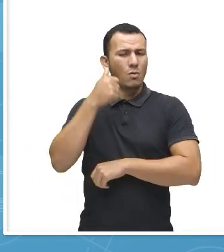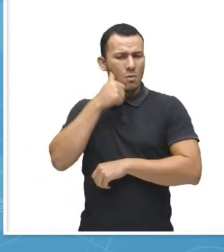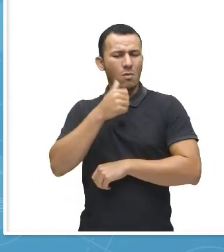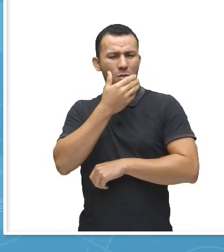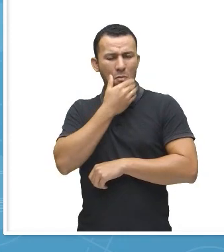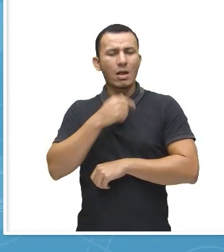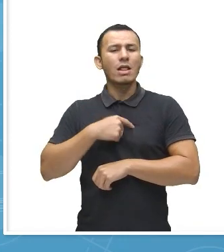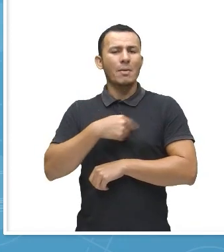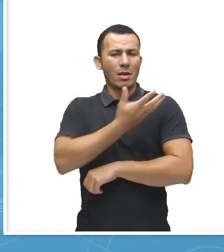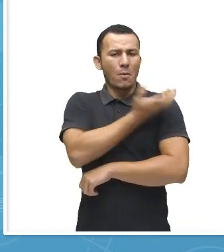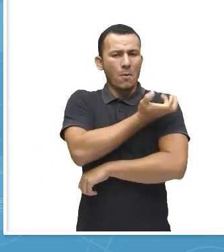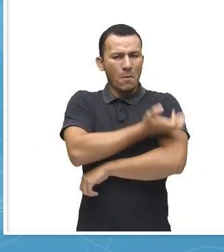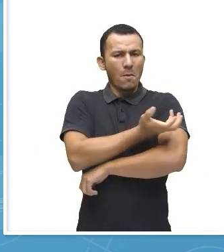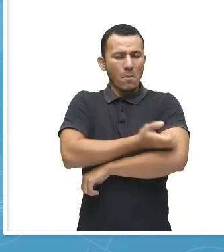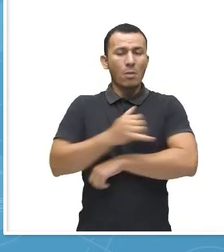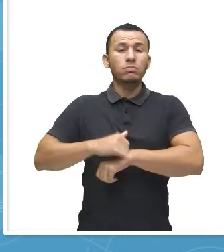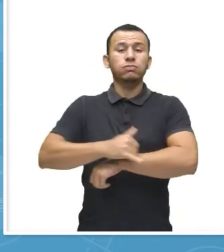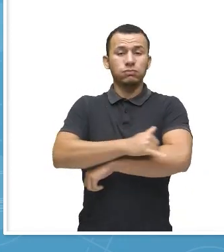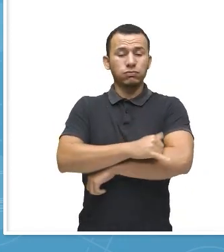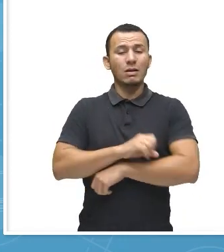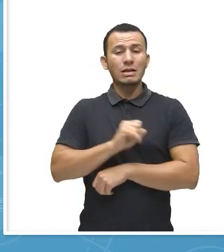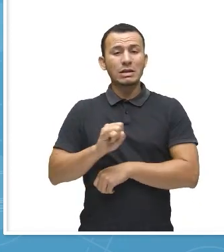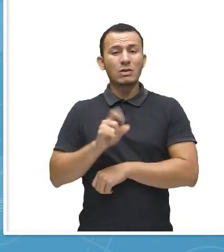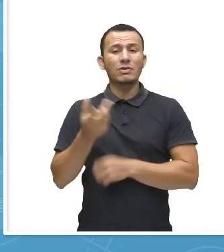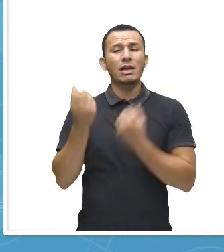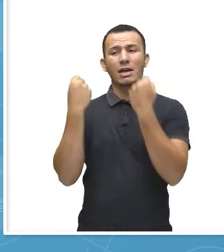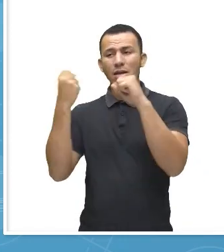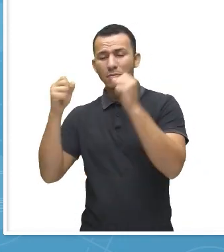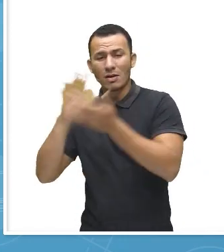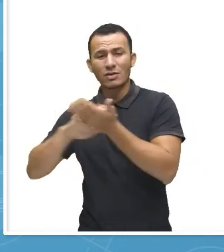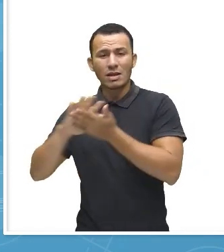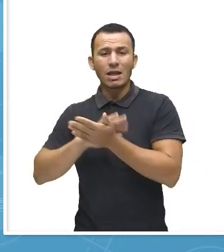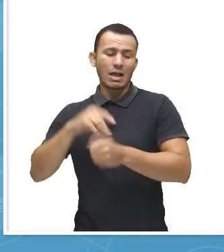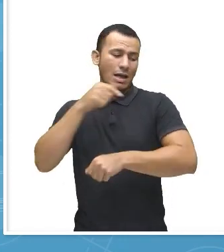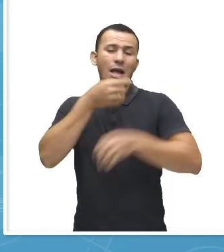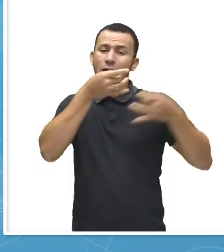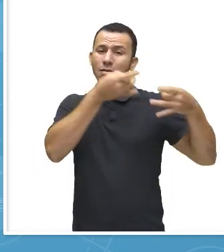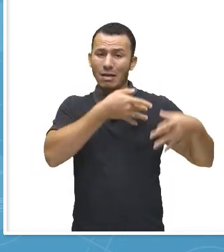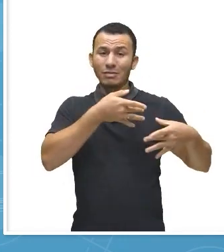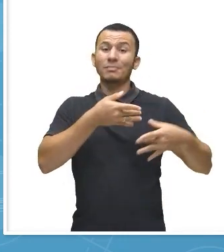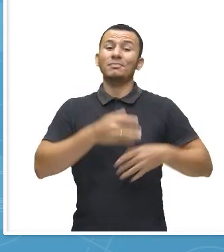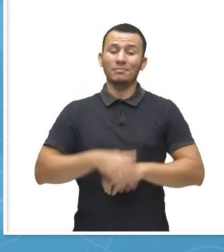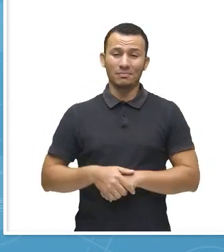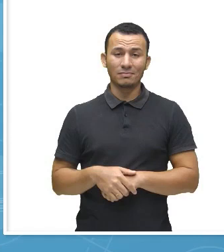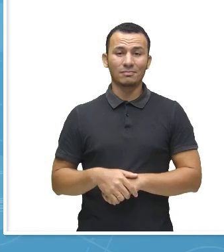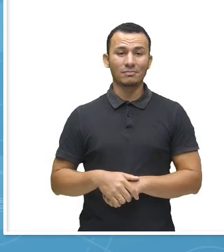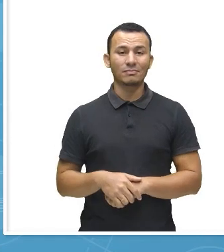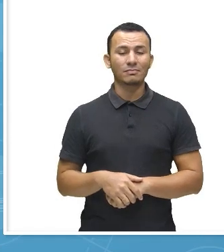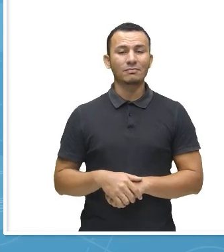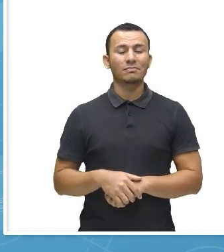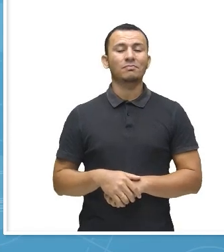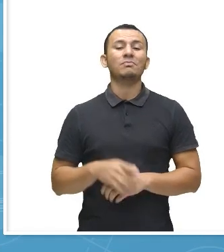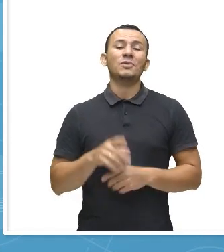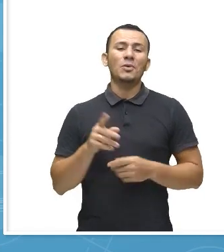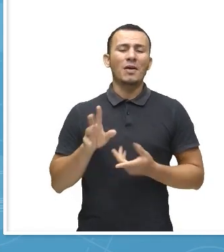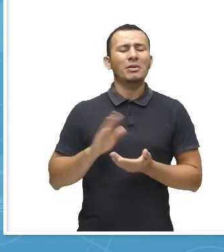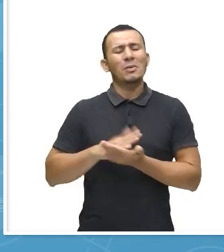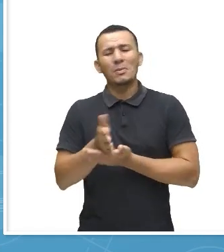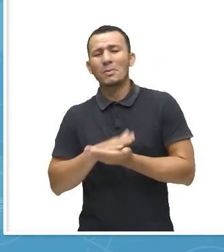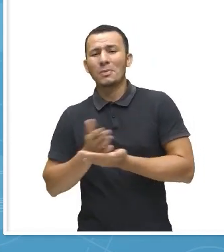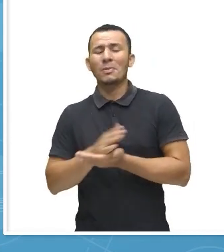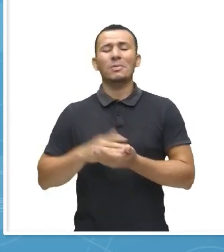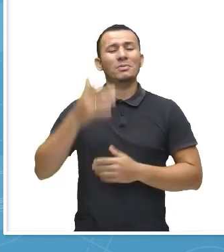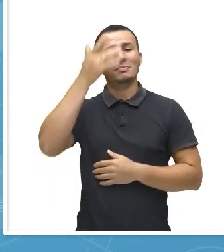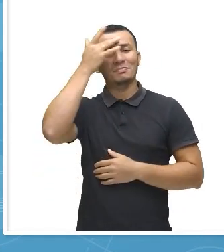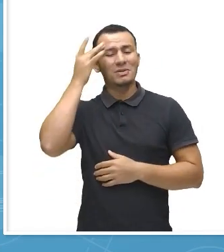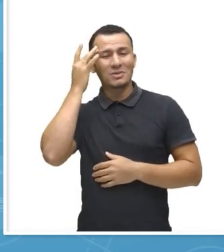se acumular um pouquinho mais. Então, se você não gasta essa gordura, ela vai se acumulando, né? E aí causa um certo incômodo ali para as pessoas